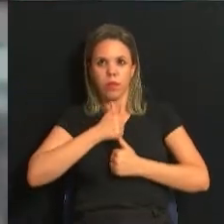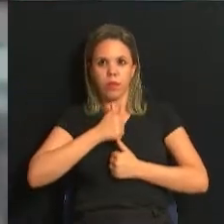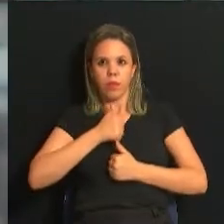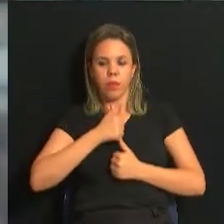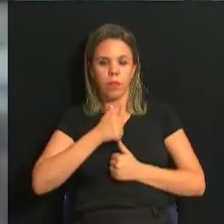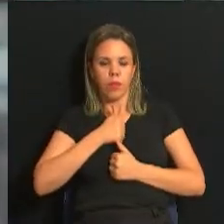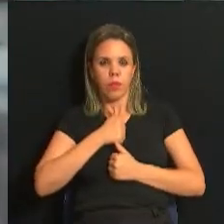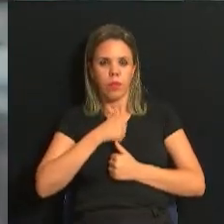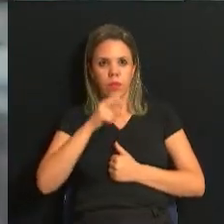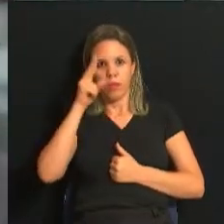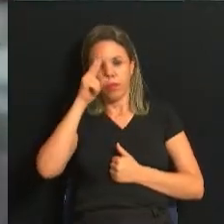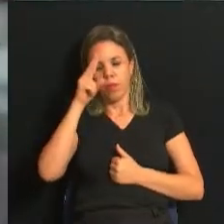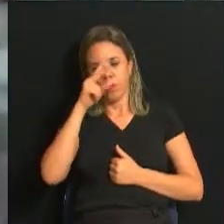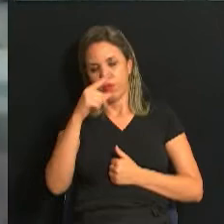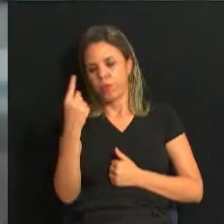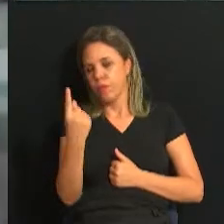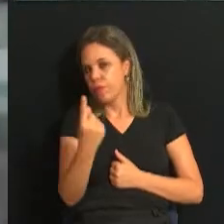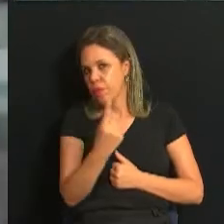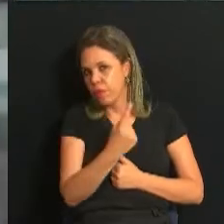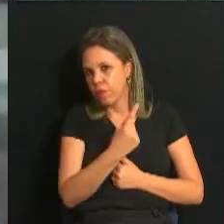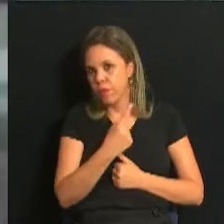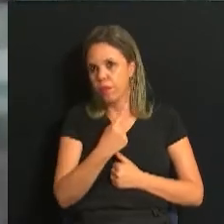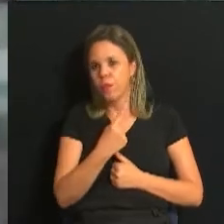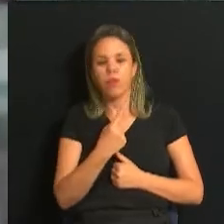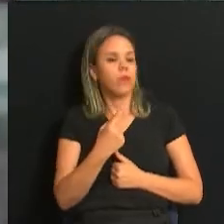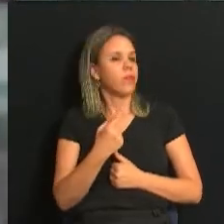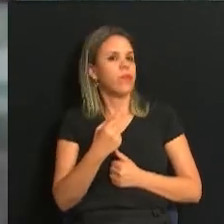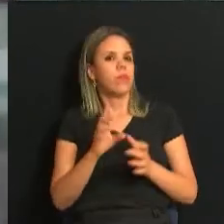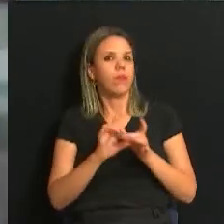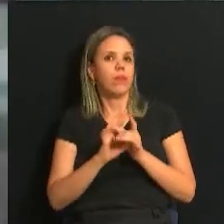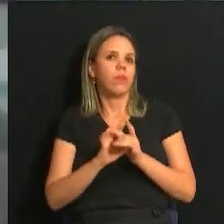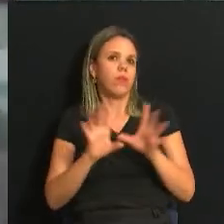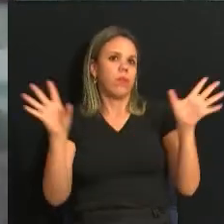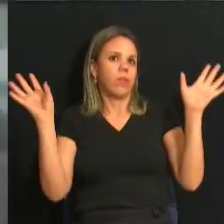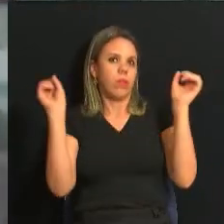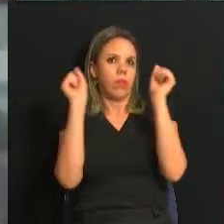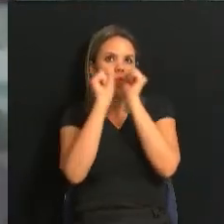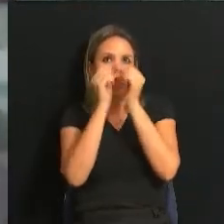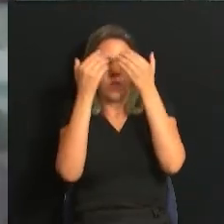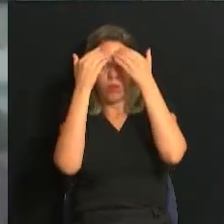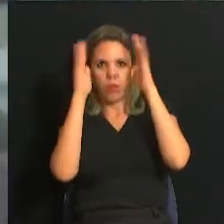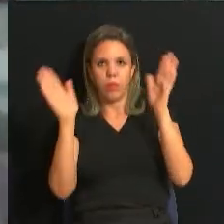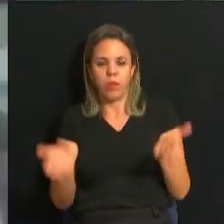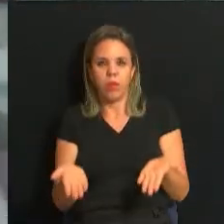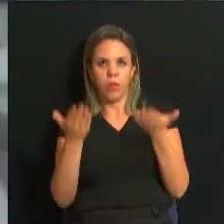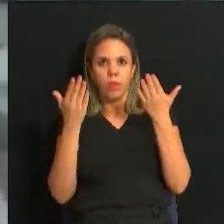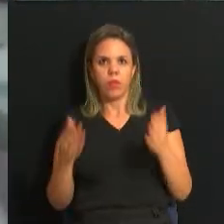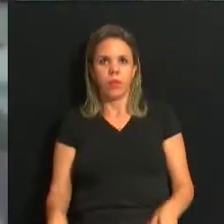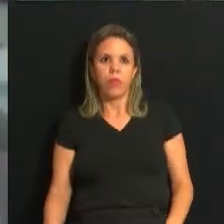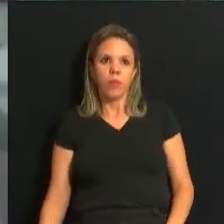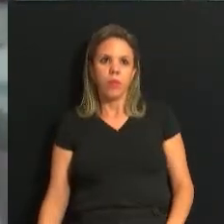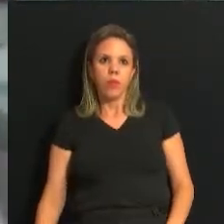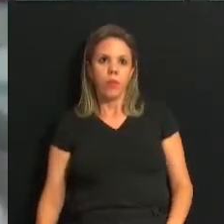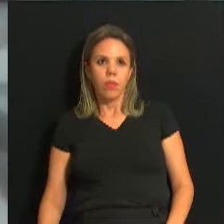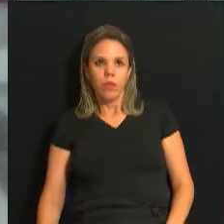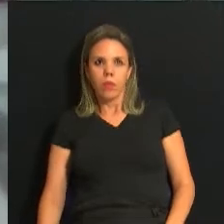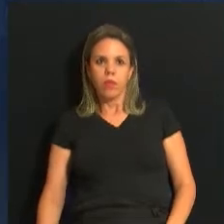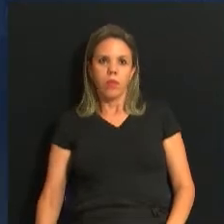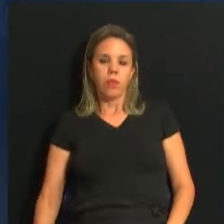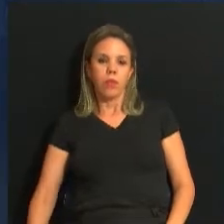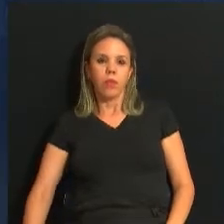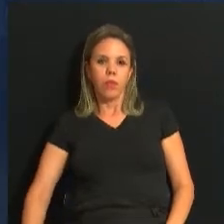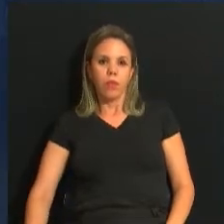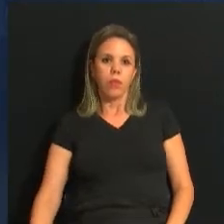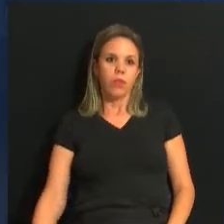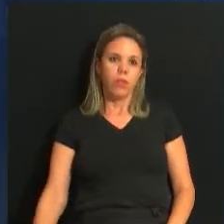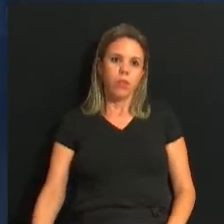a história de cada um, isso é muito libertador, isso torna a vida mais leve. Sem dúvida, né? E